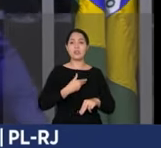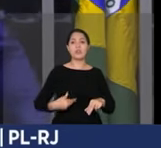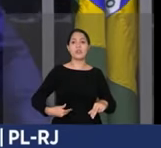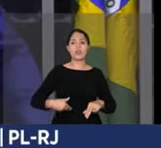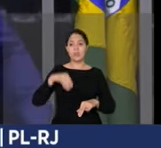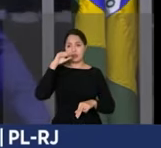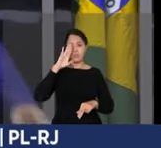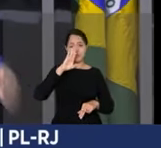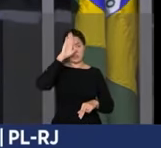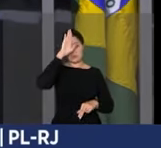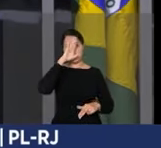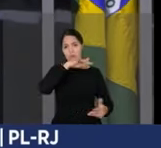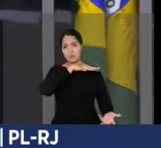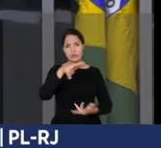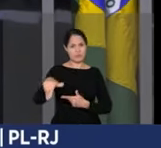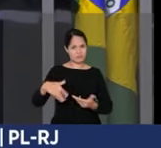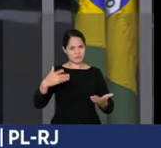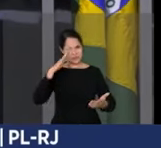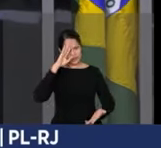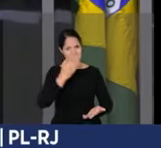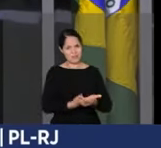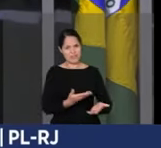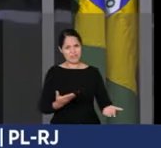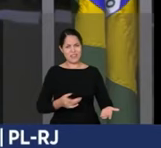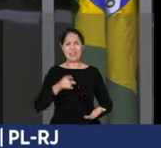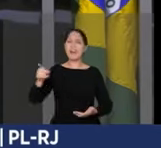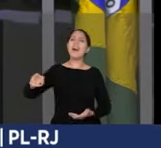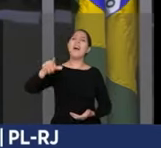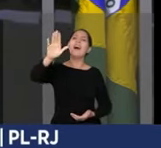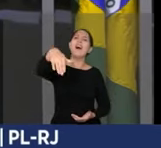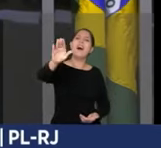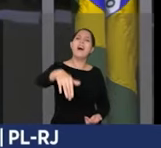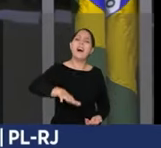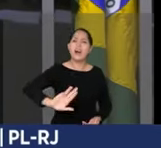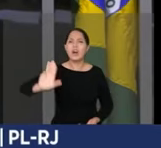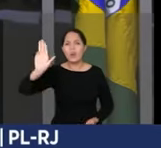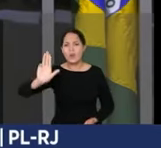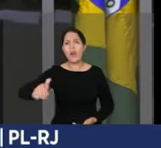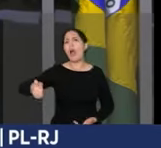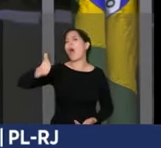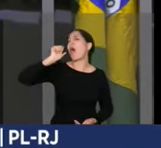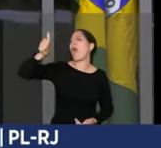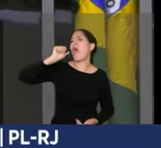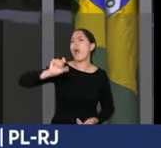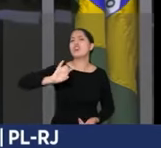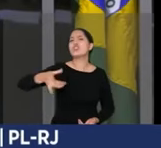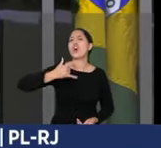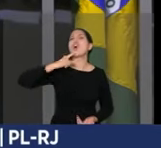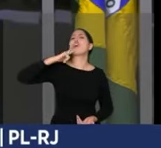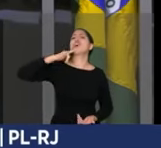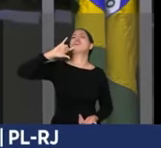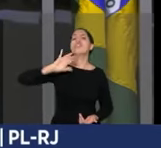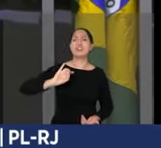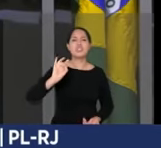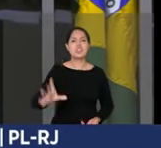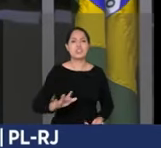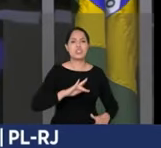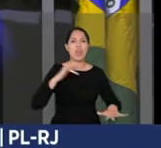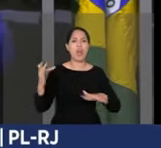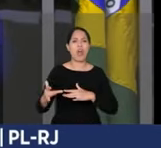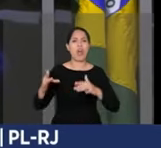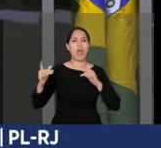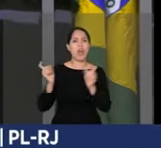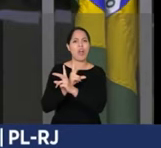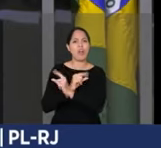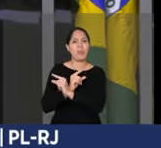queria falar para o Lula, para ele parar de tomar cachaça e tuitar, parar de ficar esclerosado querendo contar mentira,